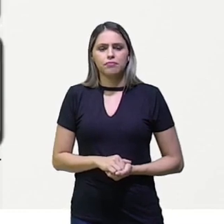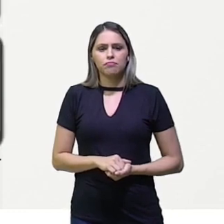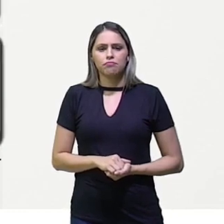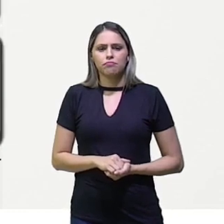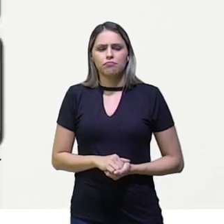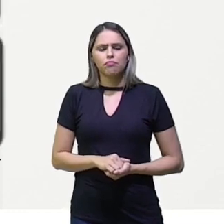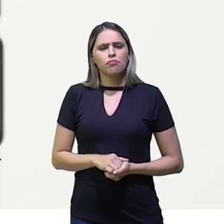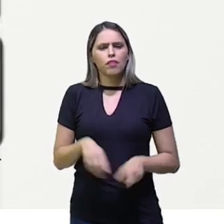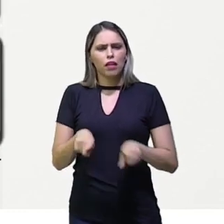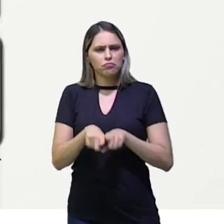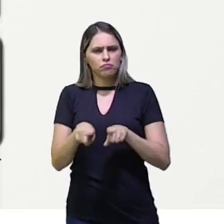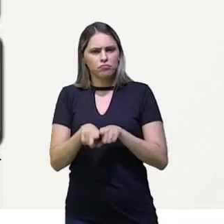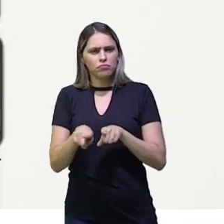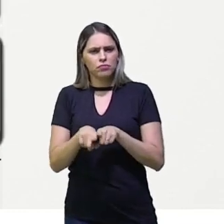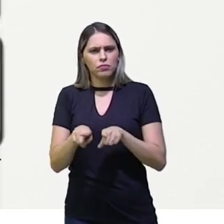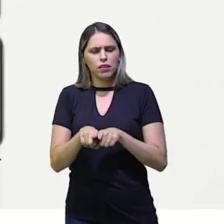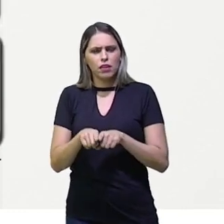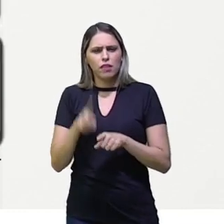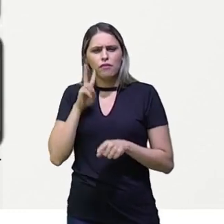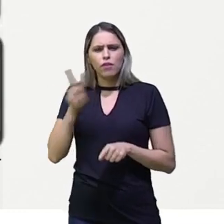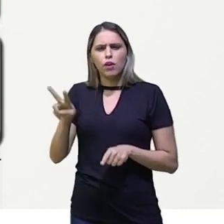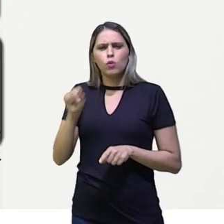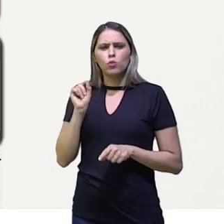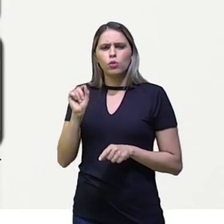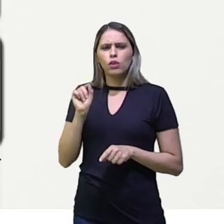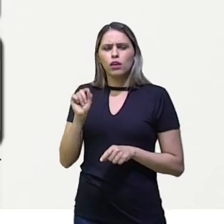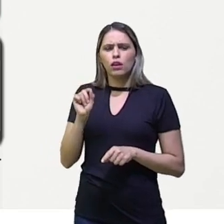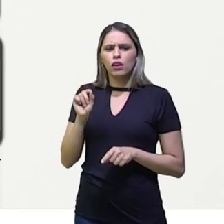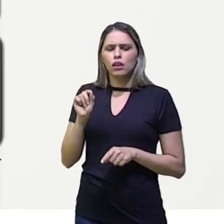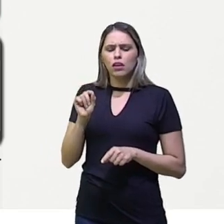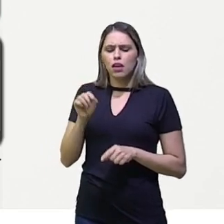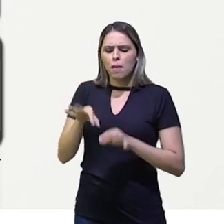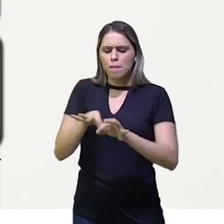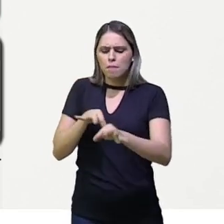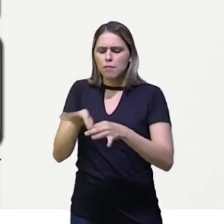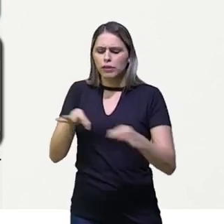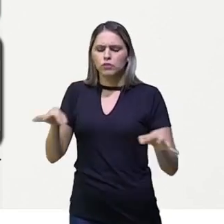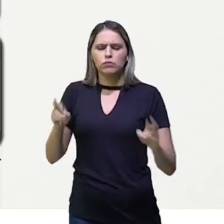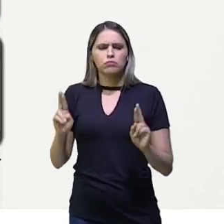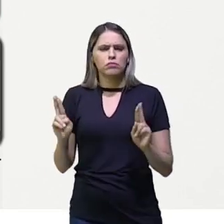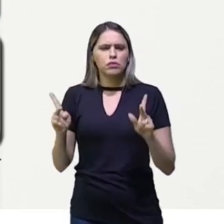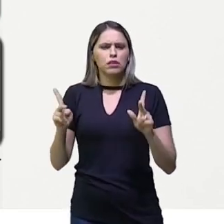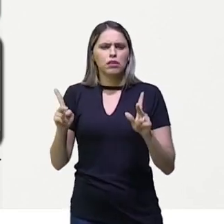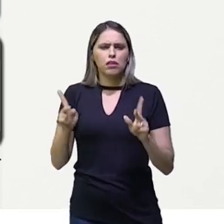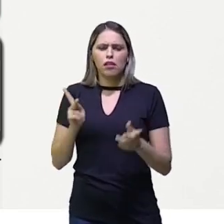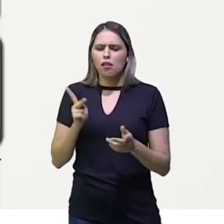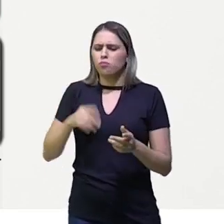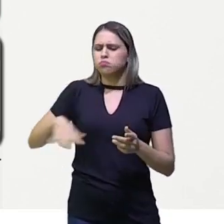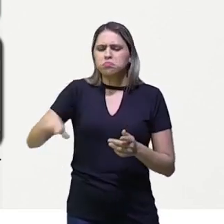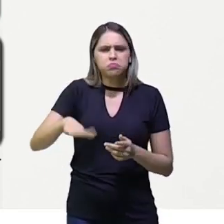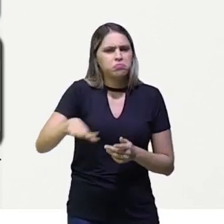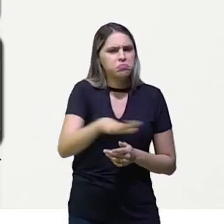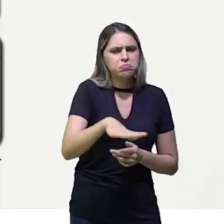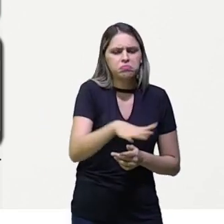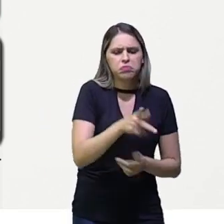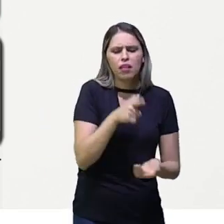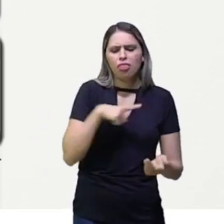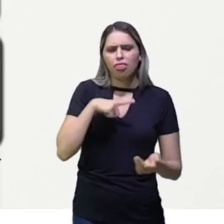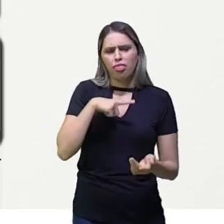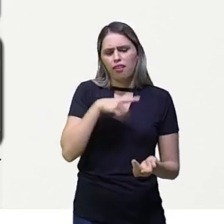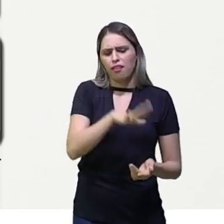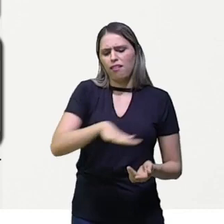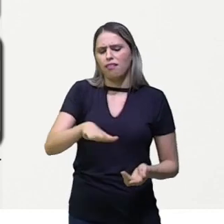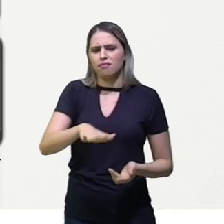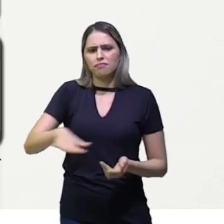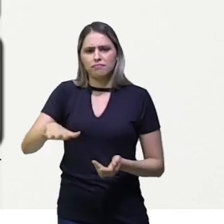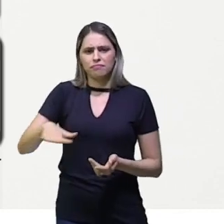Ainda aqui, vemos que as medidas não convencionais estão por toda parte. Medindo